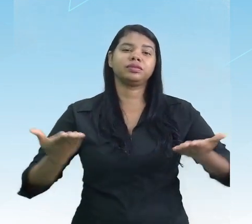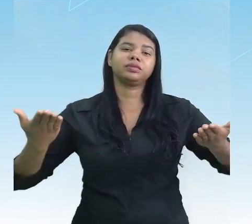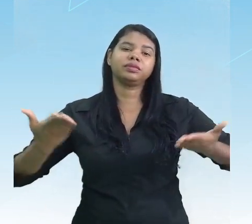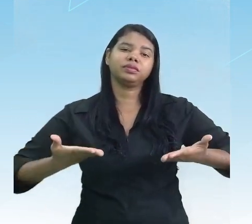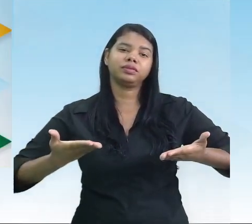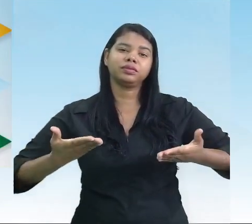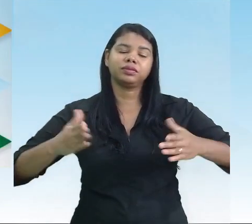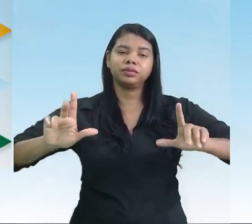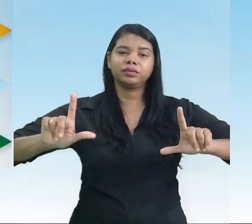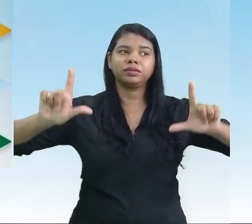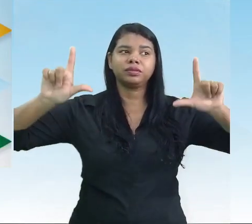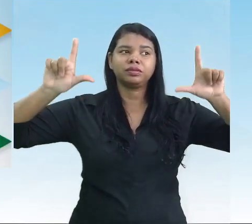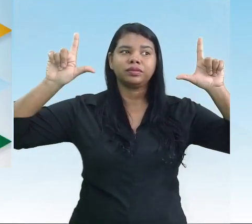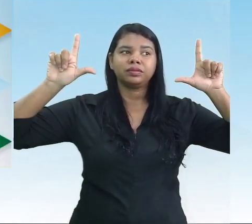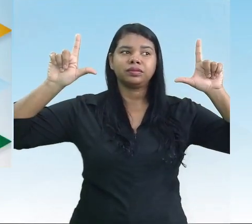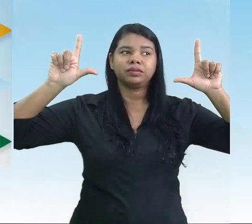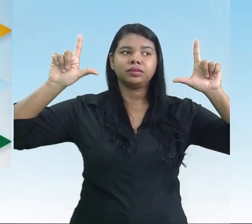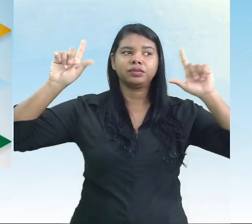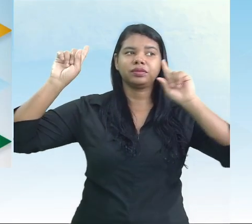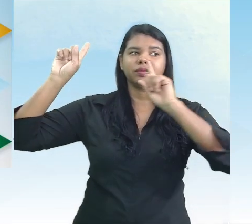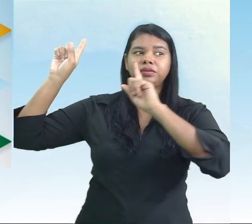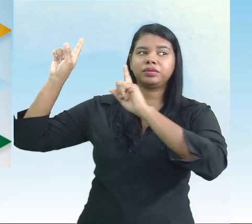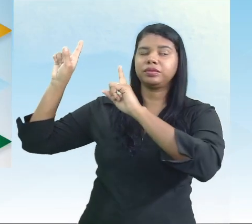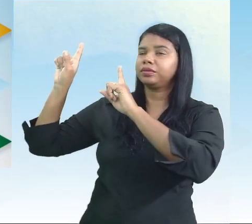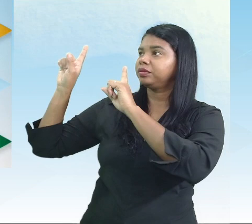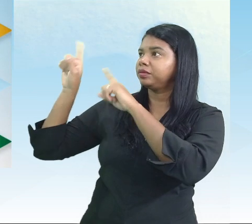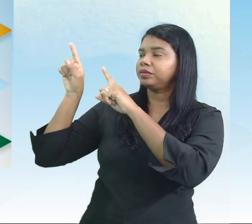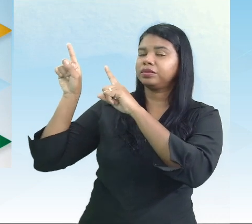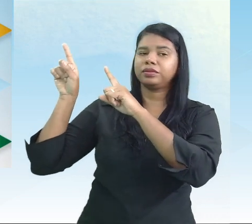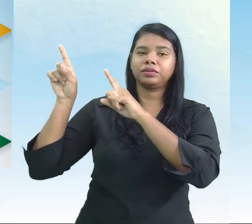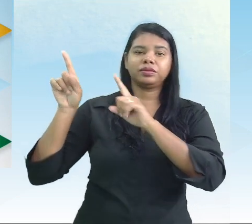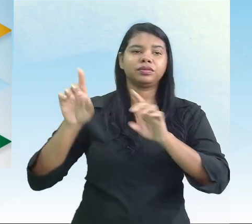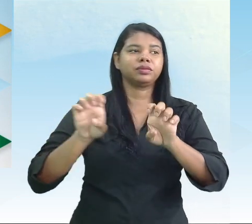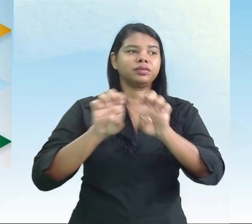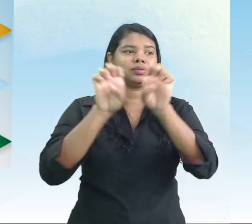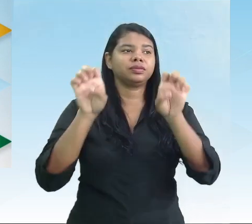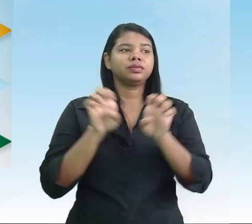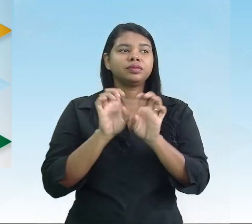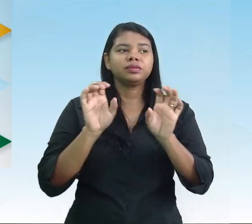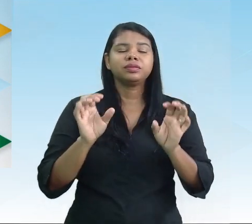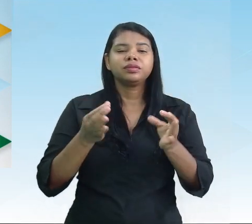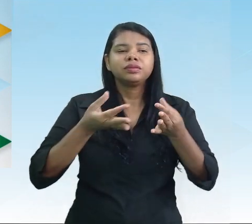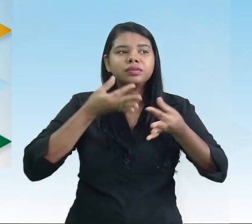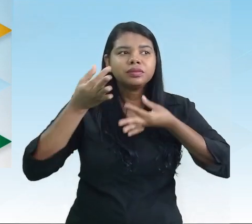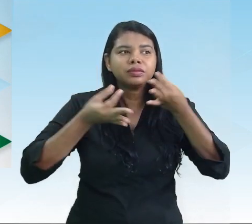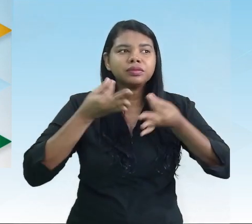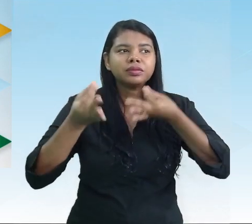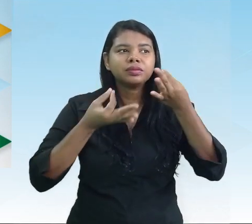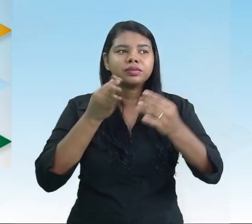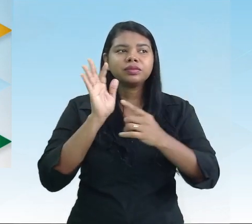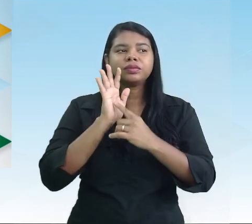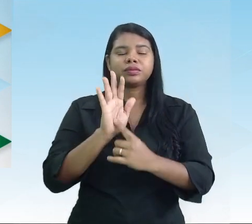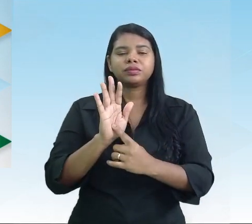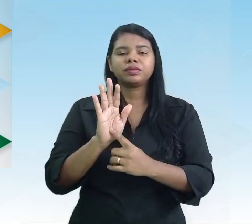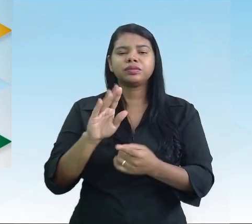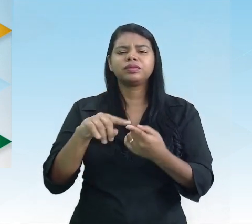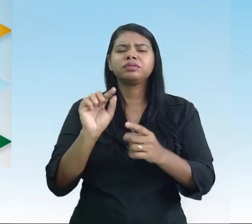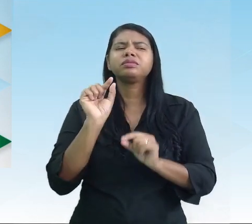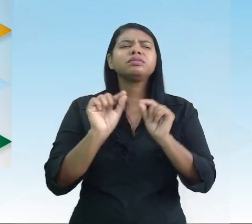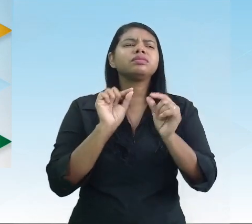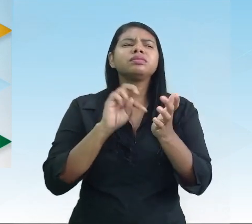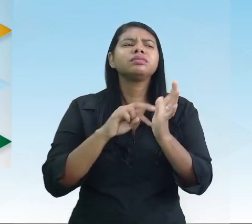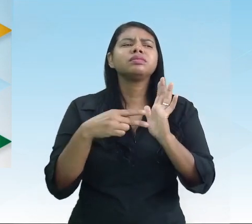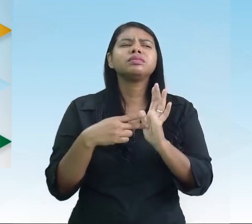há na tela, podemos ver a relação entre tese, argumento e posicionamento crítico. Mas o que é